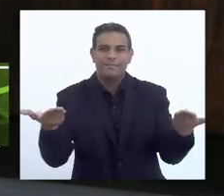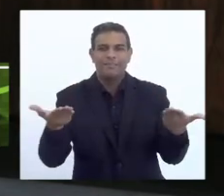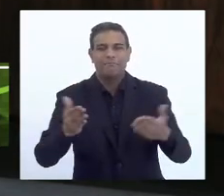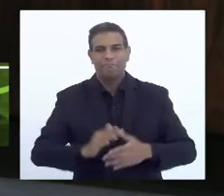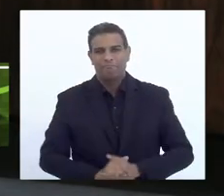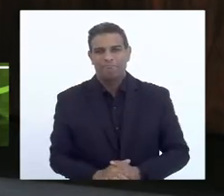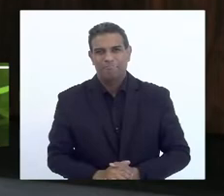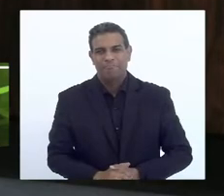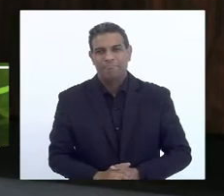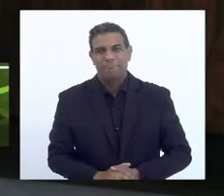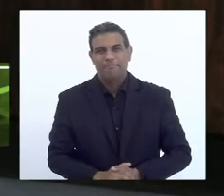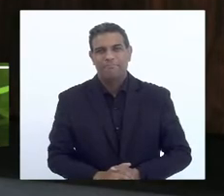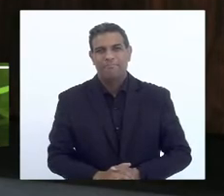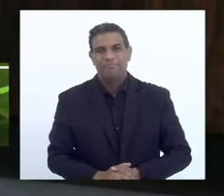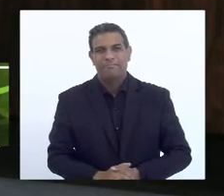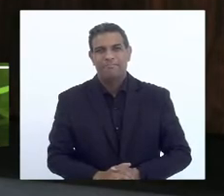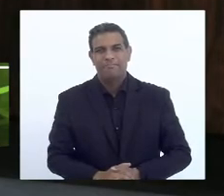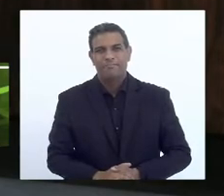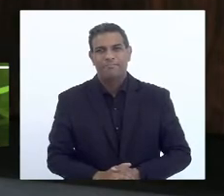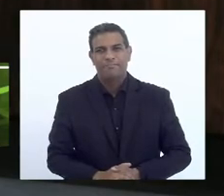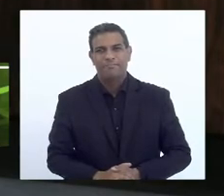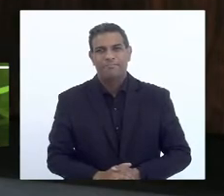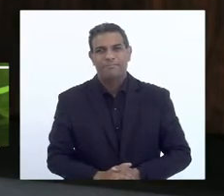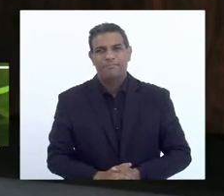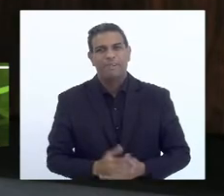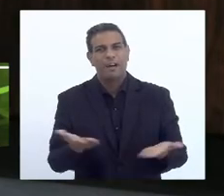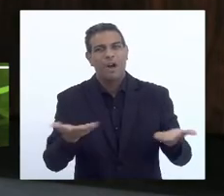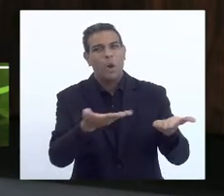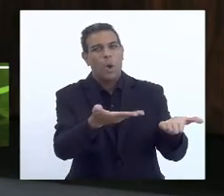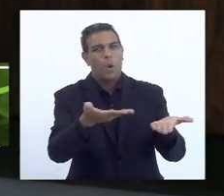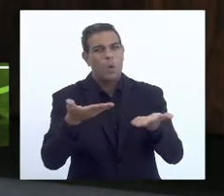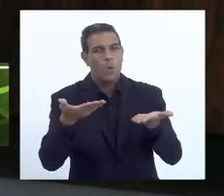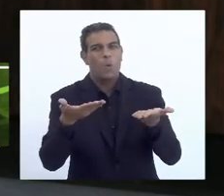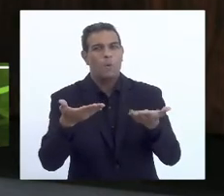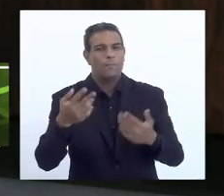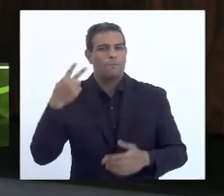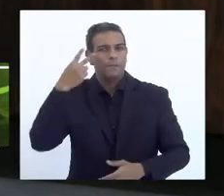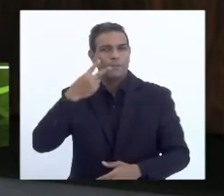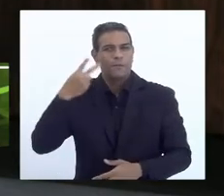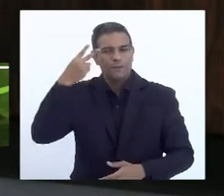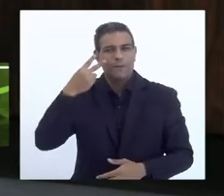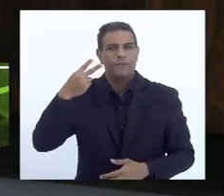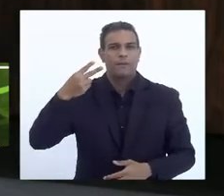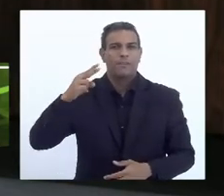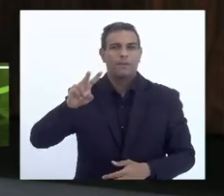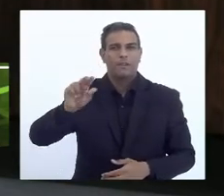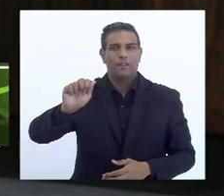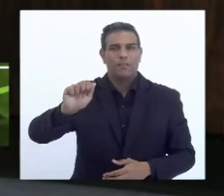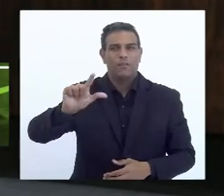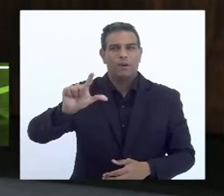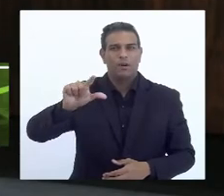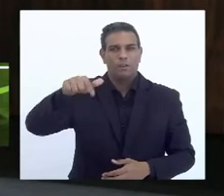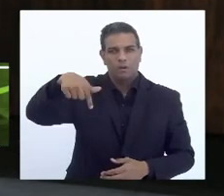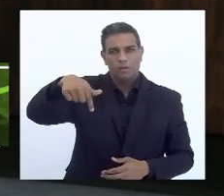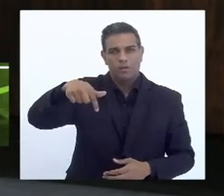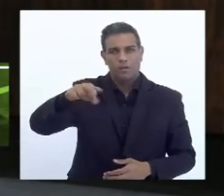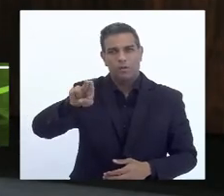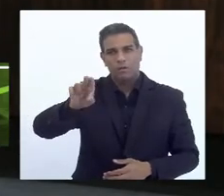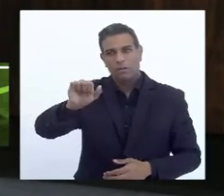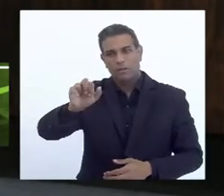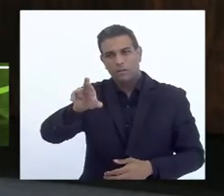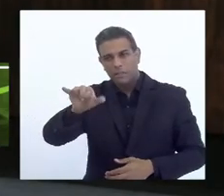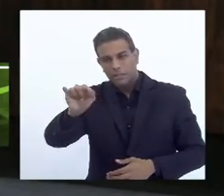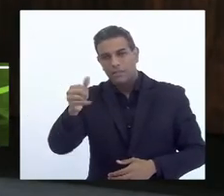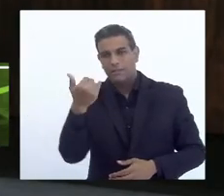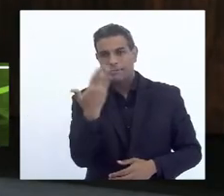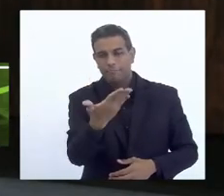BFF. Vamos passar, vamos escutar a vereadora Valquíria. Tá, por favor,